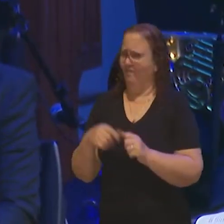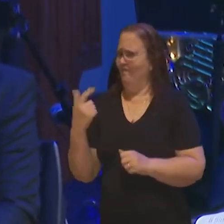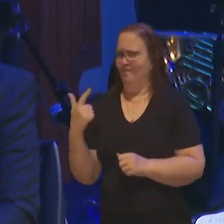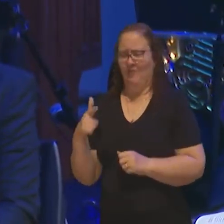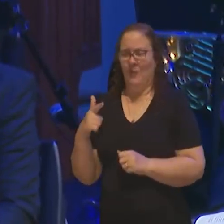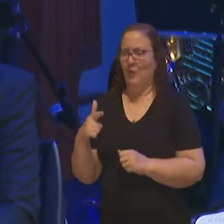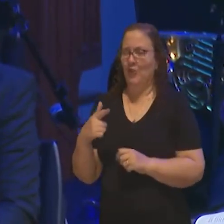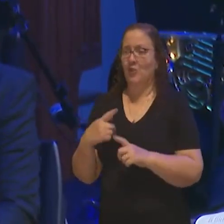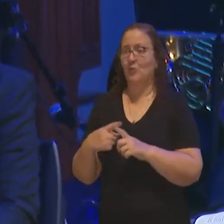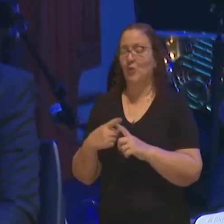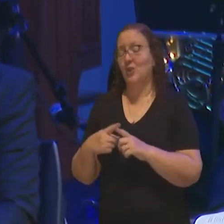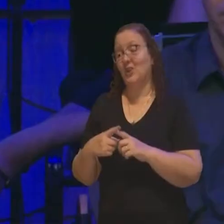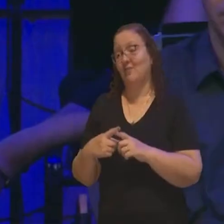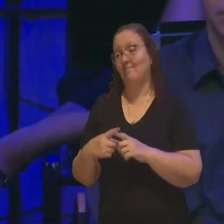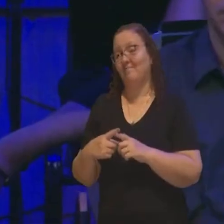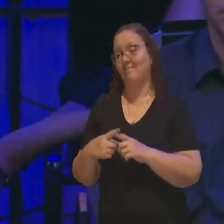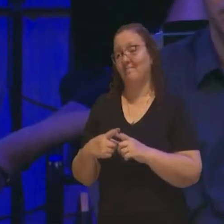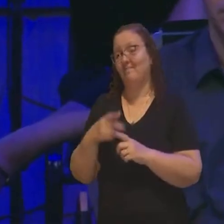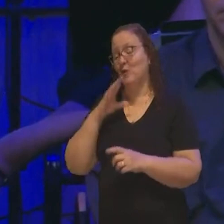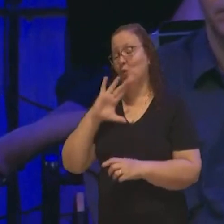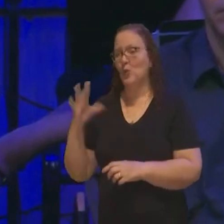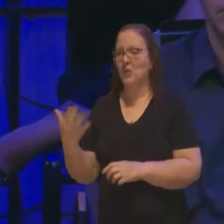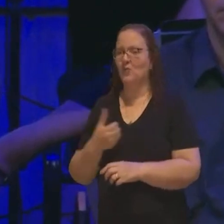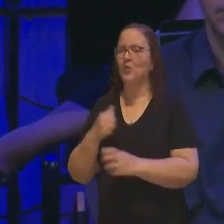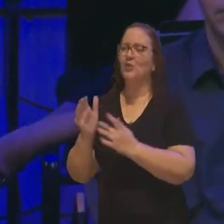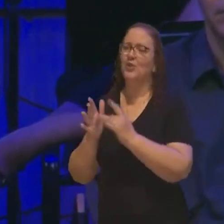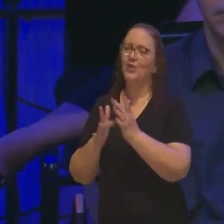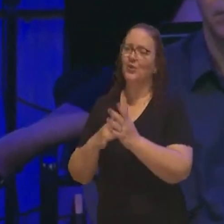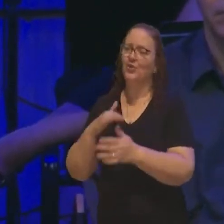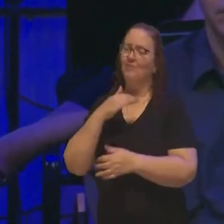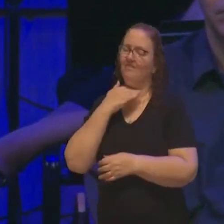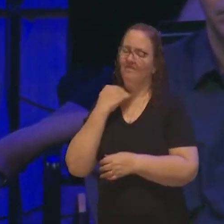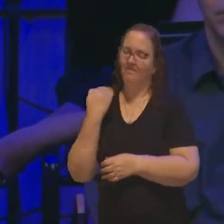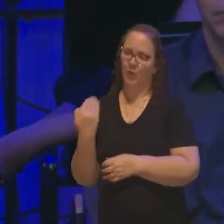o seu Salvador havia sido morto.